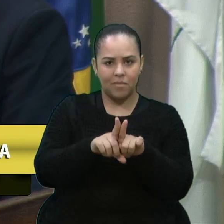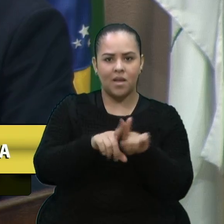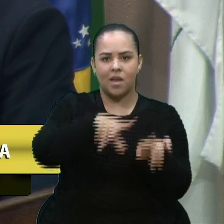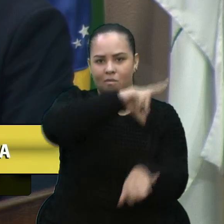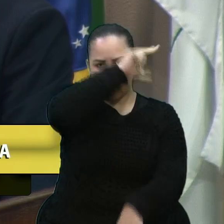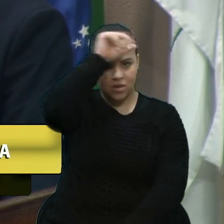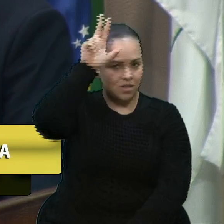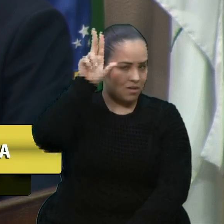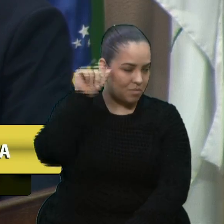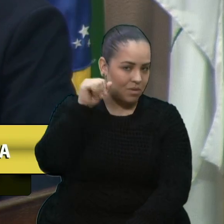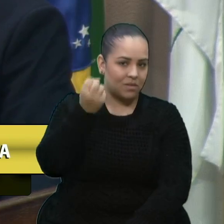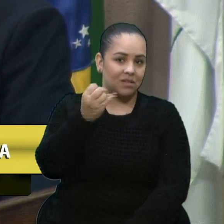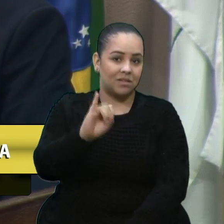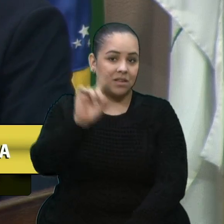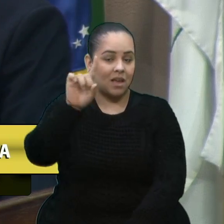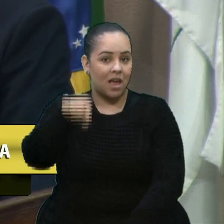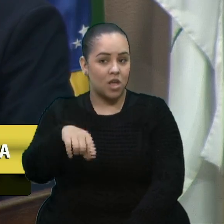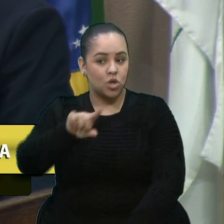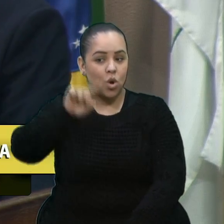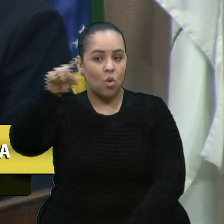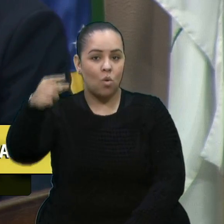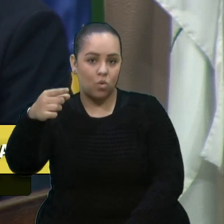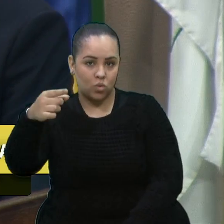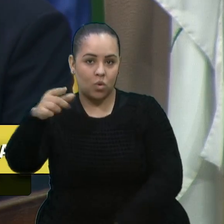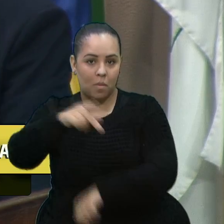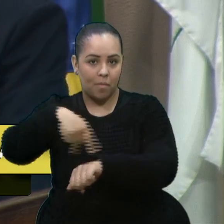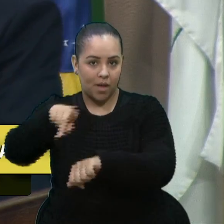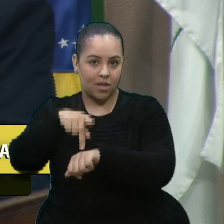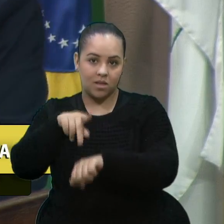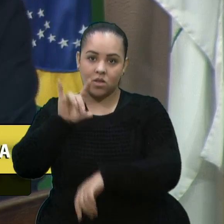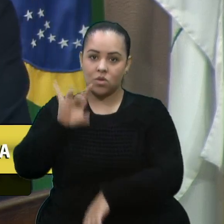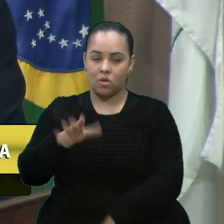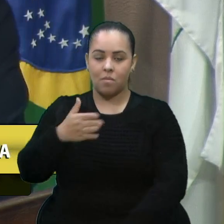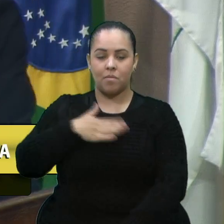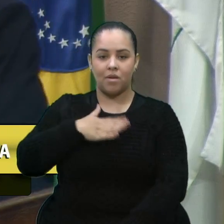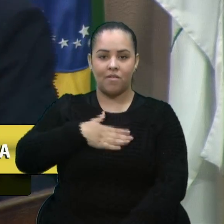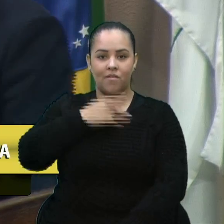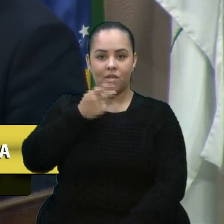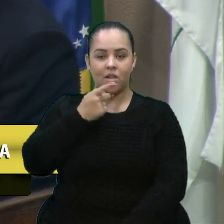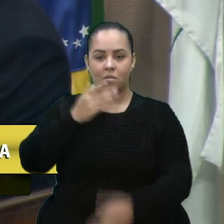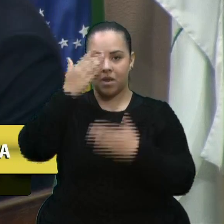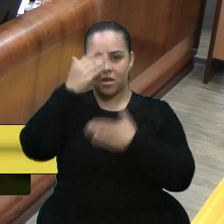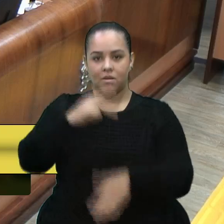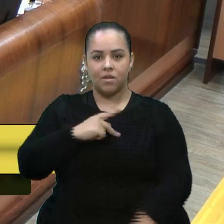trata de uma nação exterior. Essa é a minha colocação. Obrigado, senhor presidente.